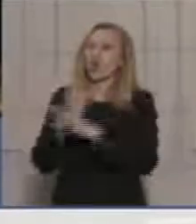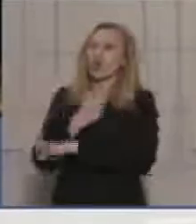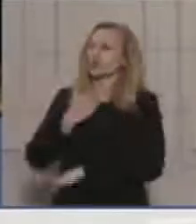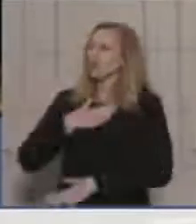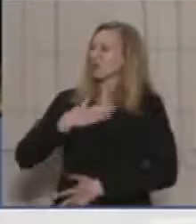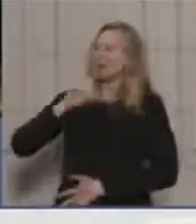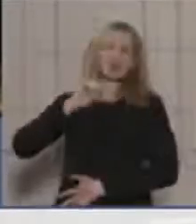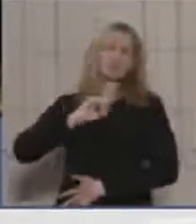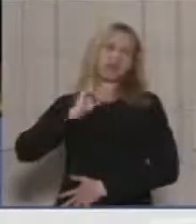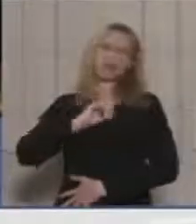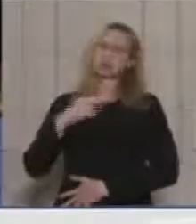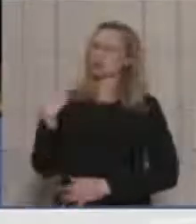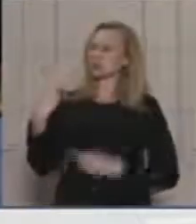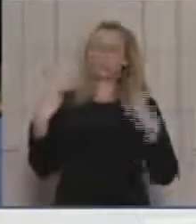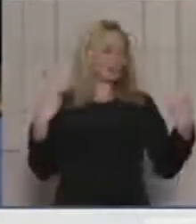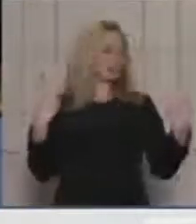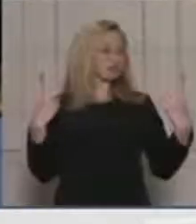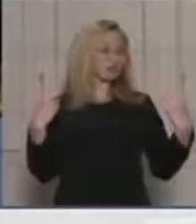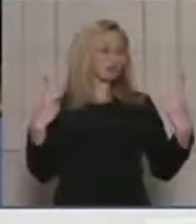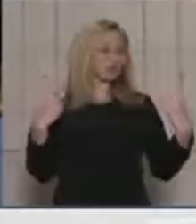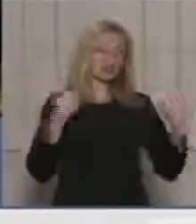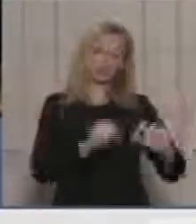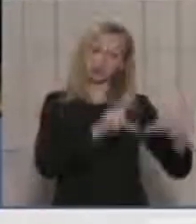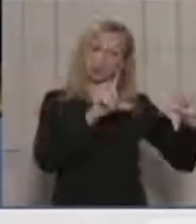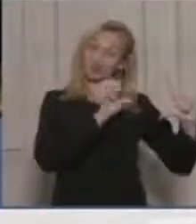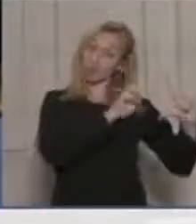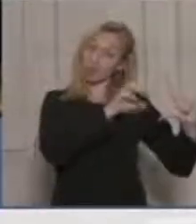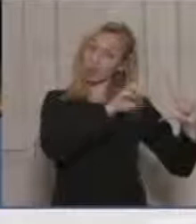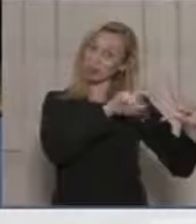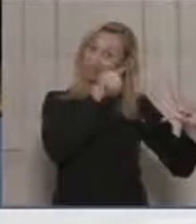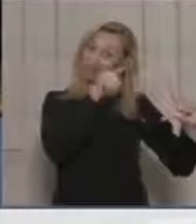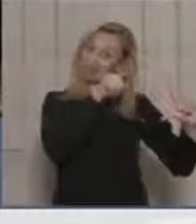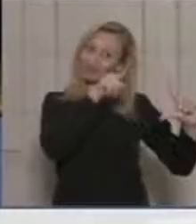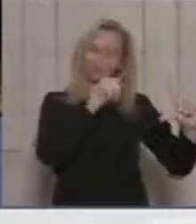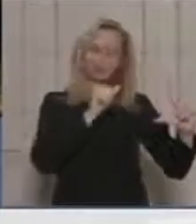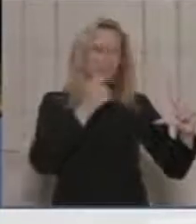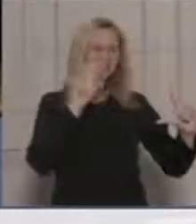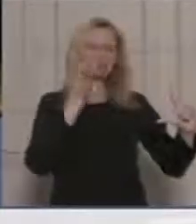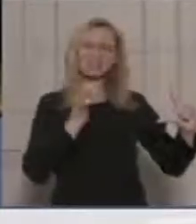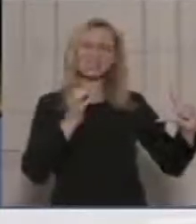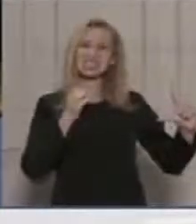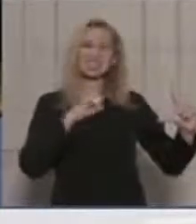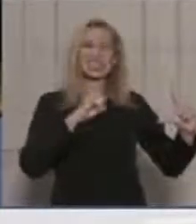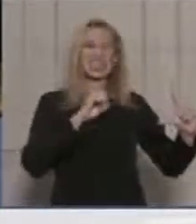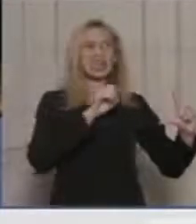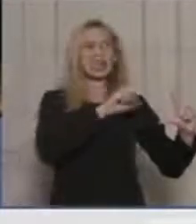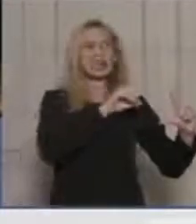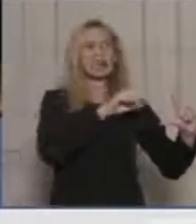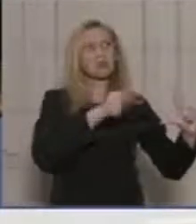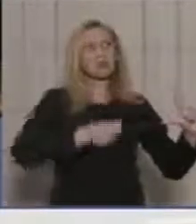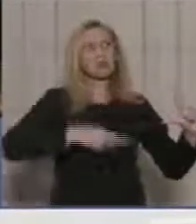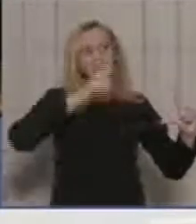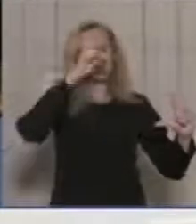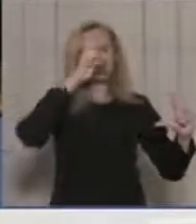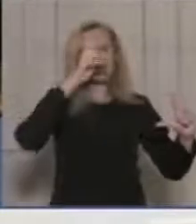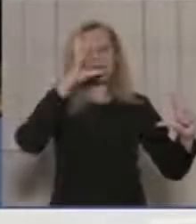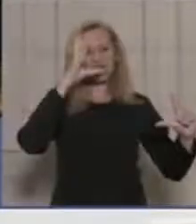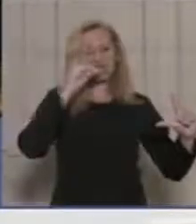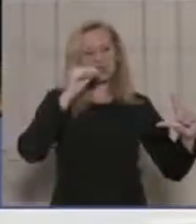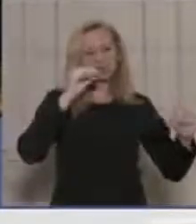2-1, entrou um jornal lá na Globo, não sei se é Jornal das 11 ou da meia-noite. Aí